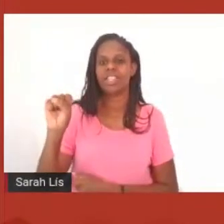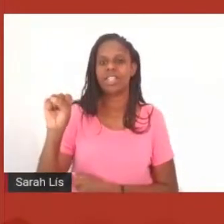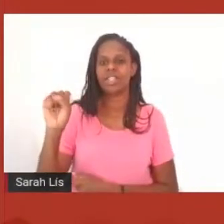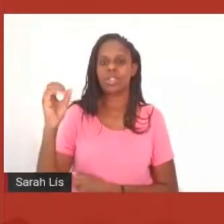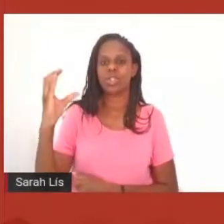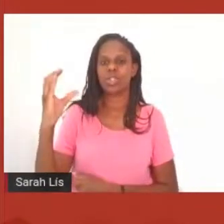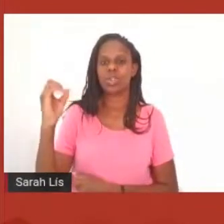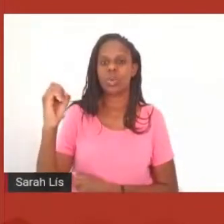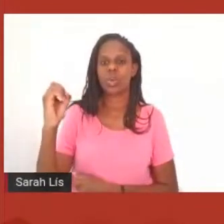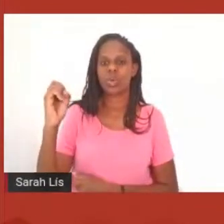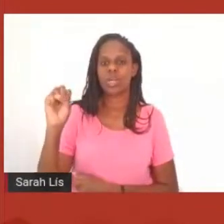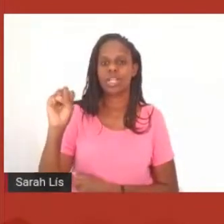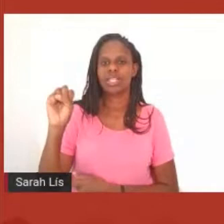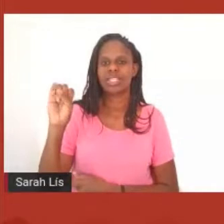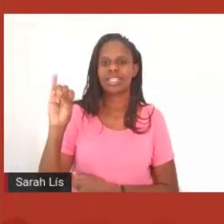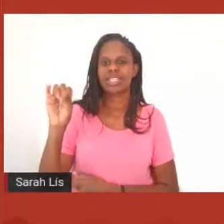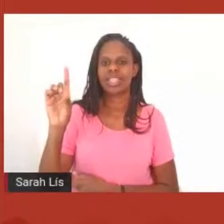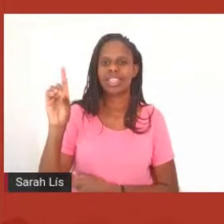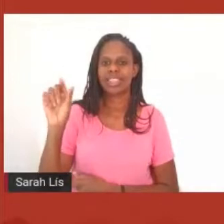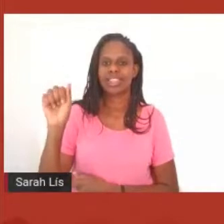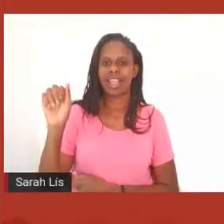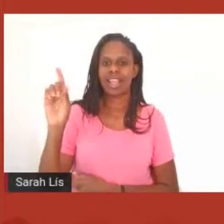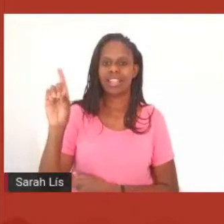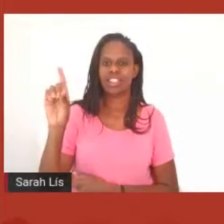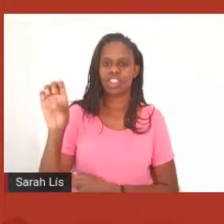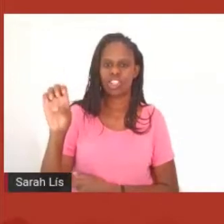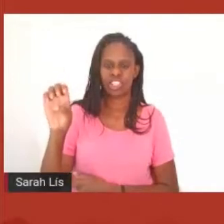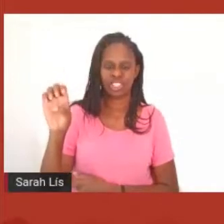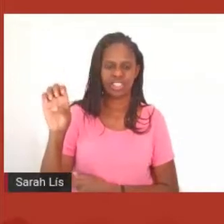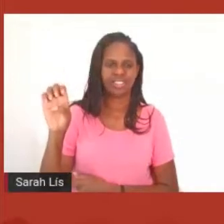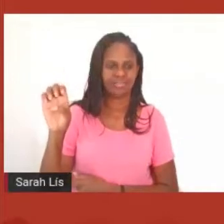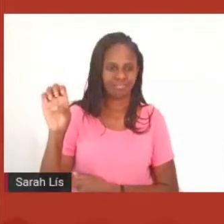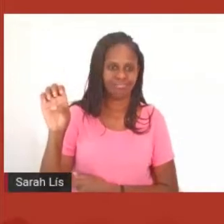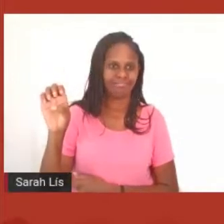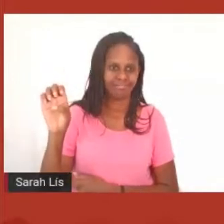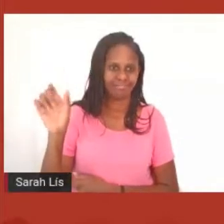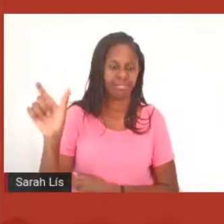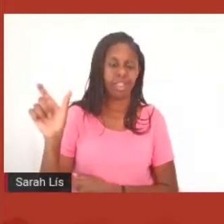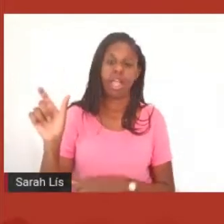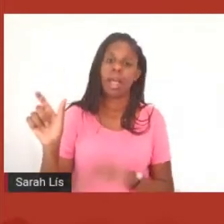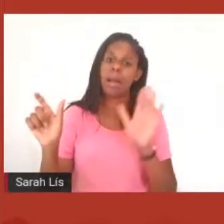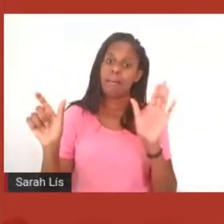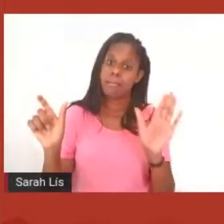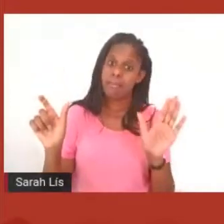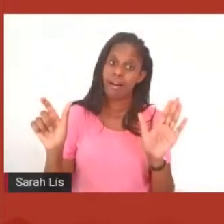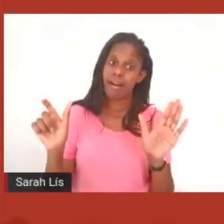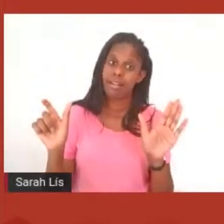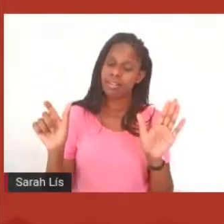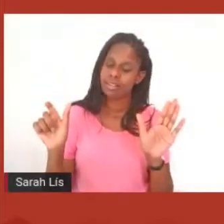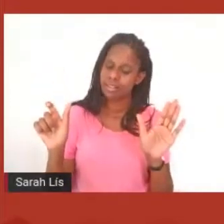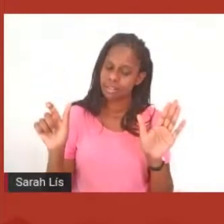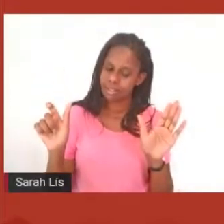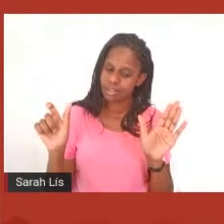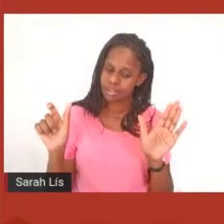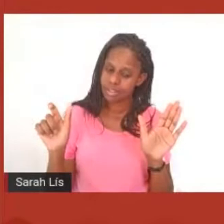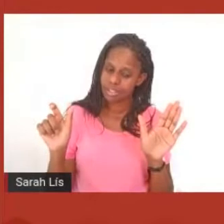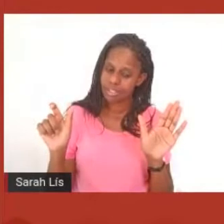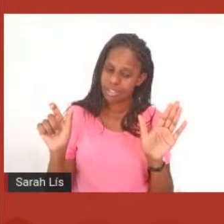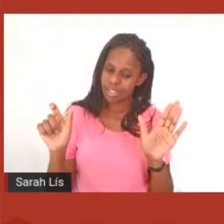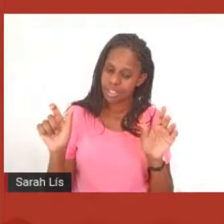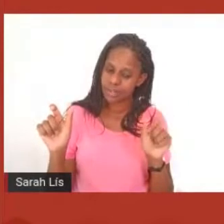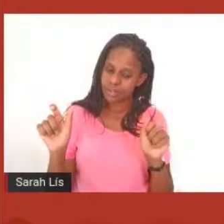viscosidade? Viscosidade, você falou. Mas eu acho que tem aqui na viscosidade.